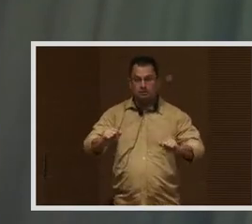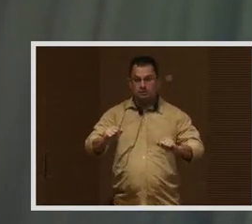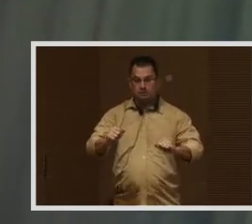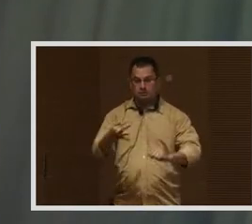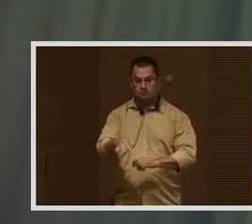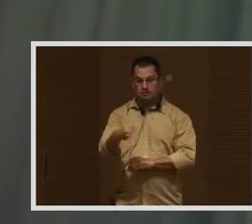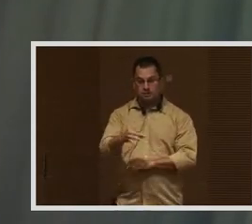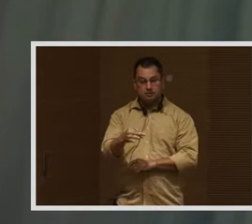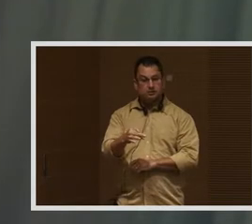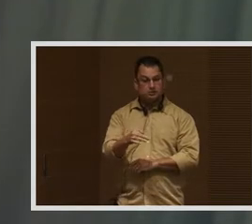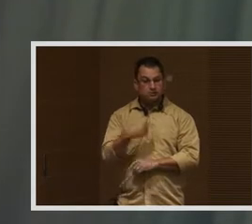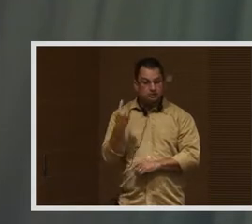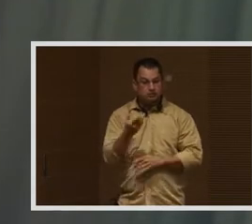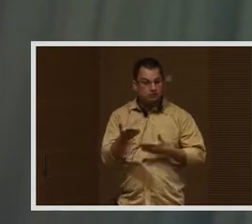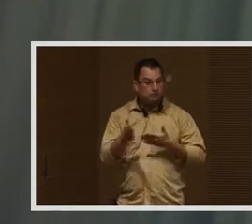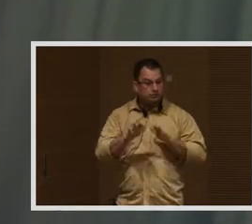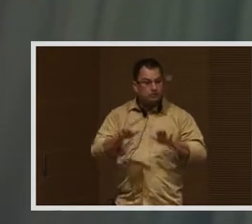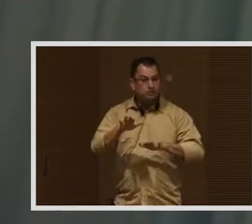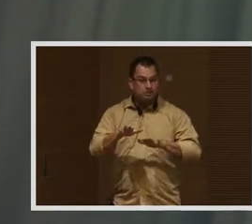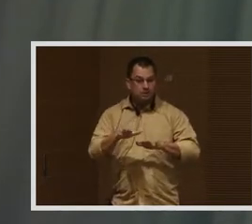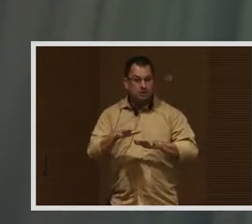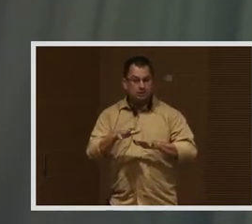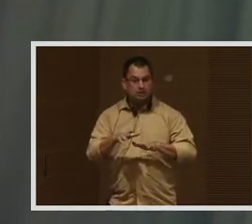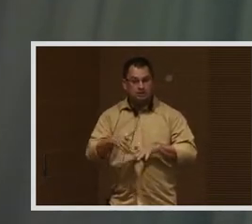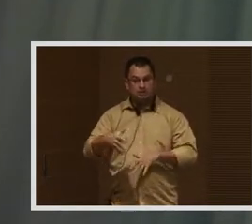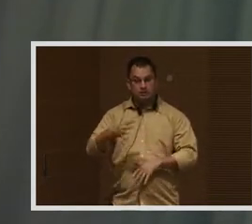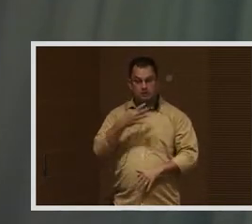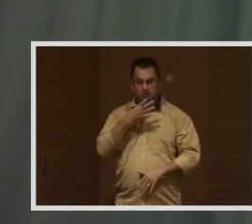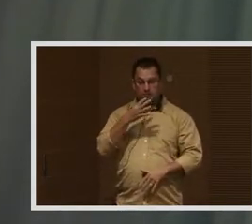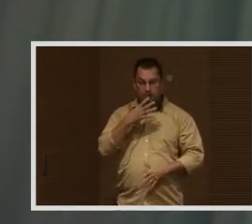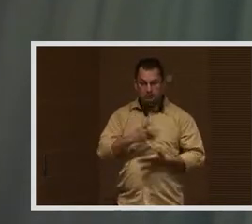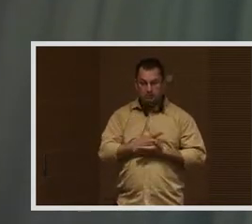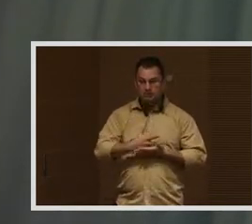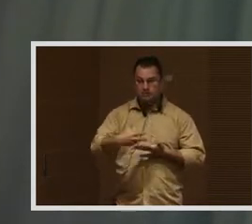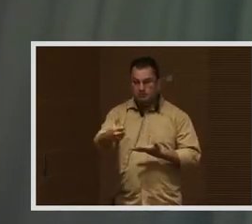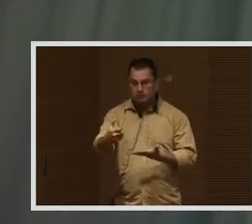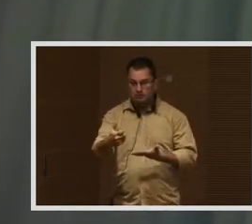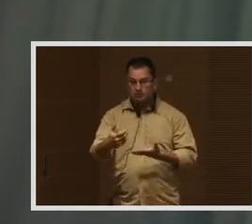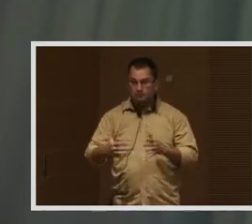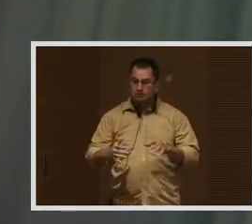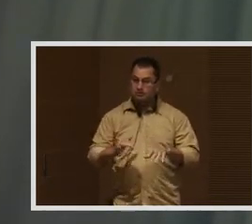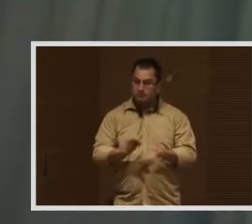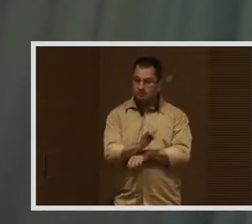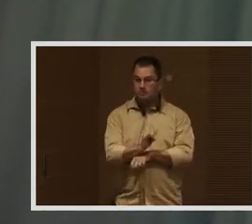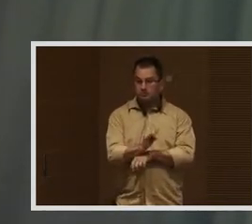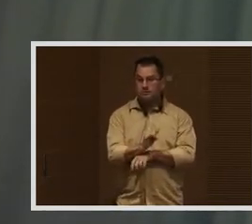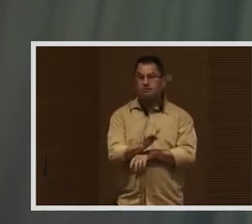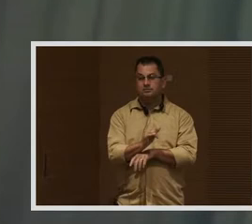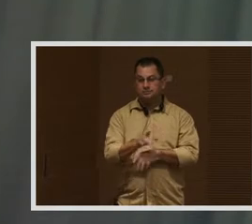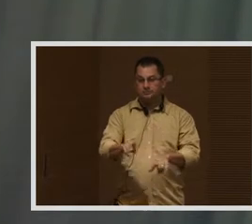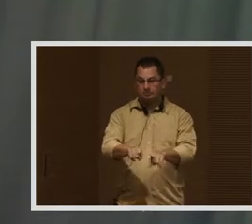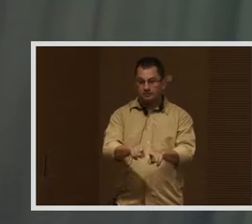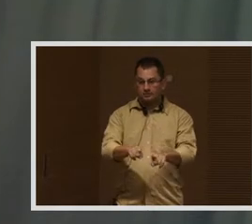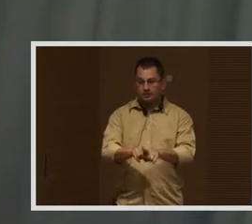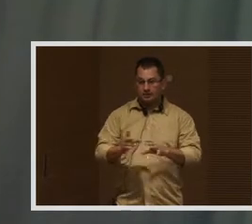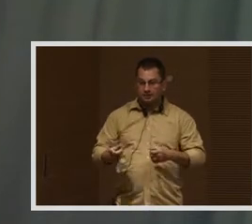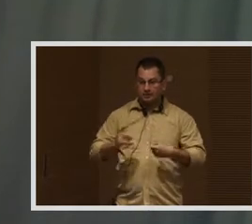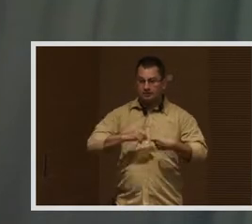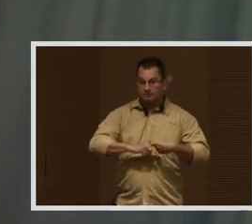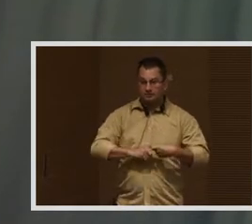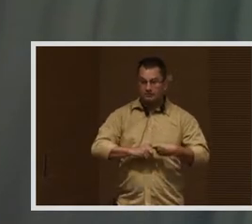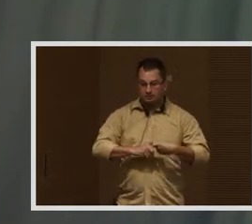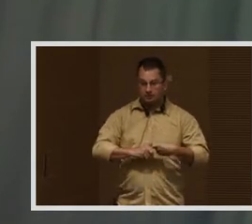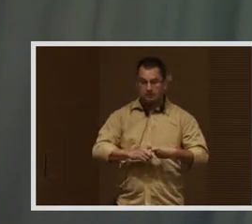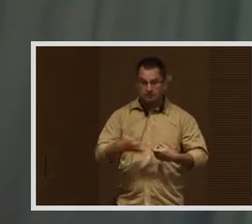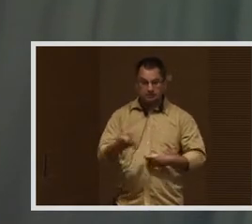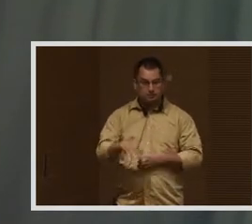quem reconhece o golpe, o inconsolável que a dor carrega, e ainda assim se oferece em parceria na dor